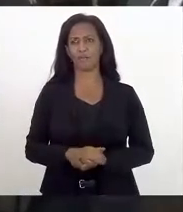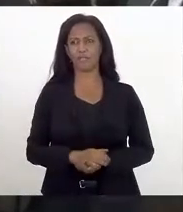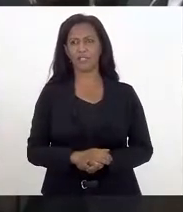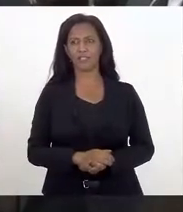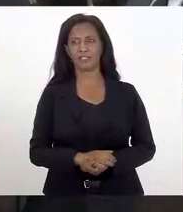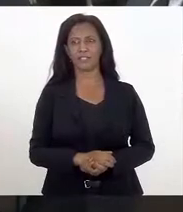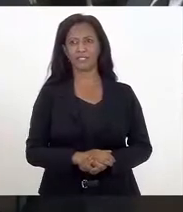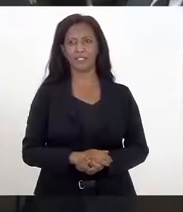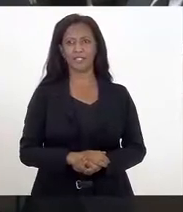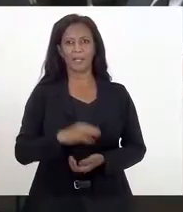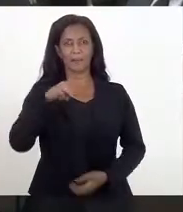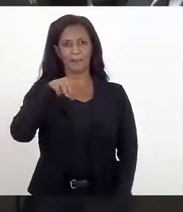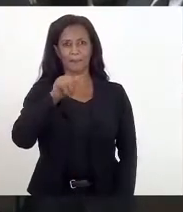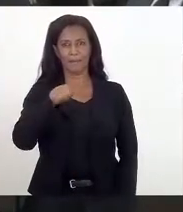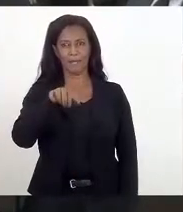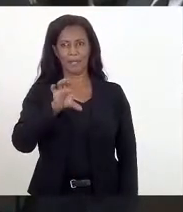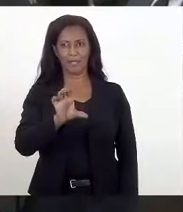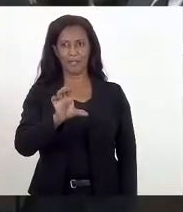Mink.